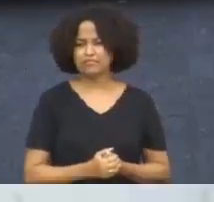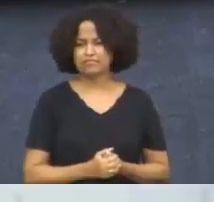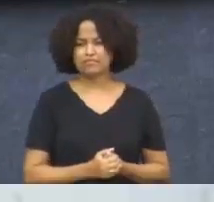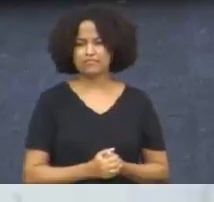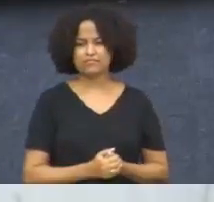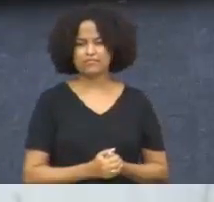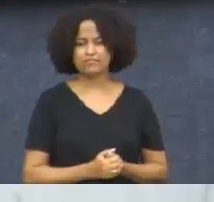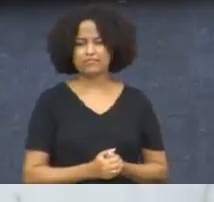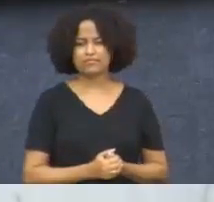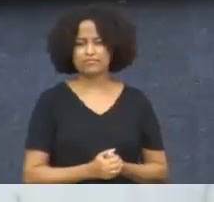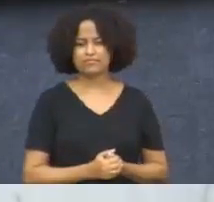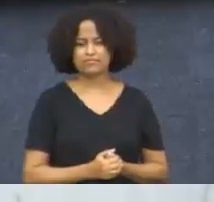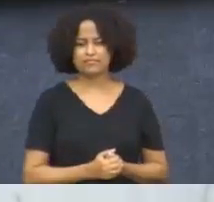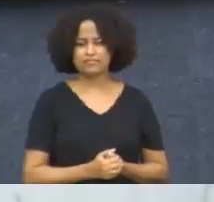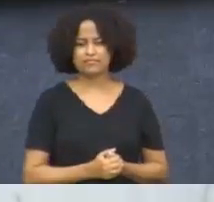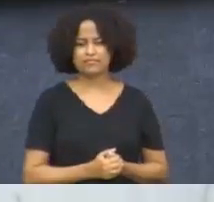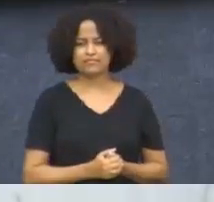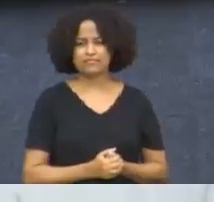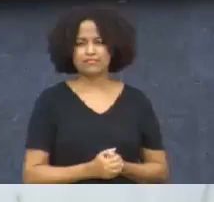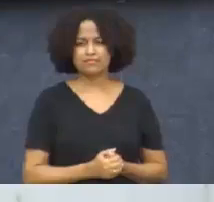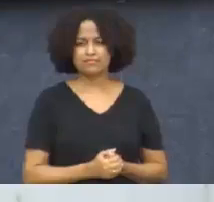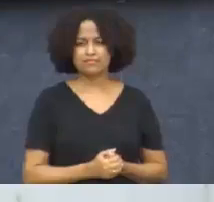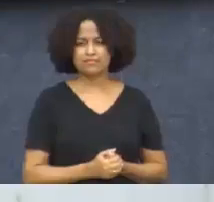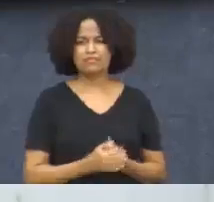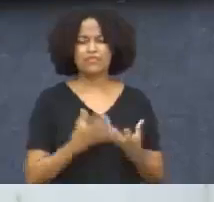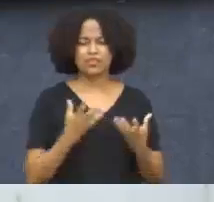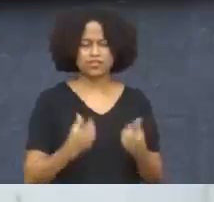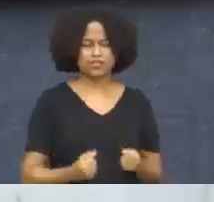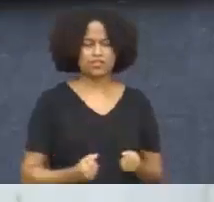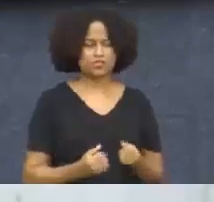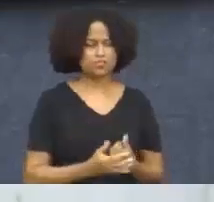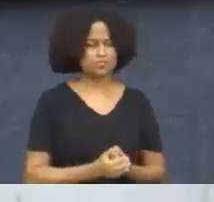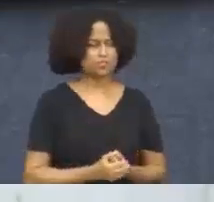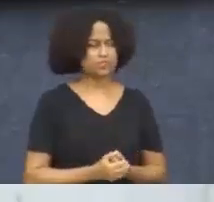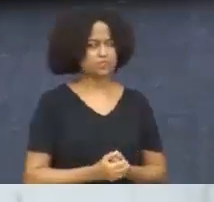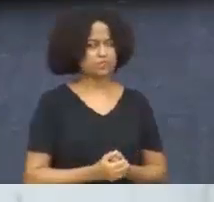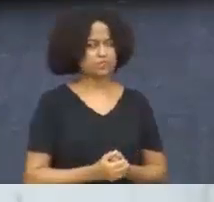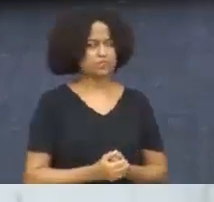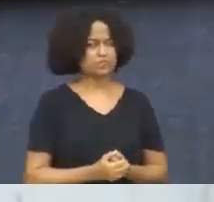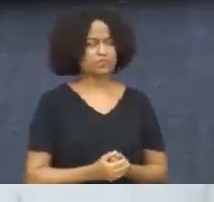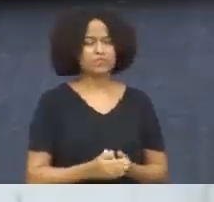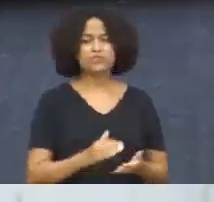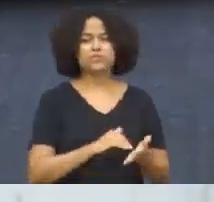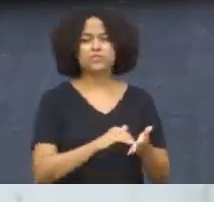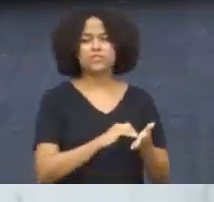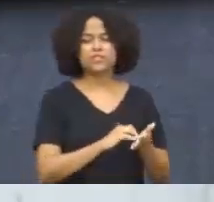Já negociei. Deferido. Senhor secretário.